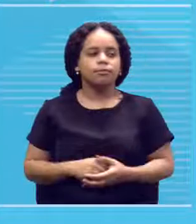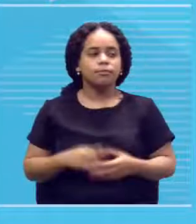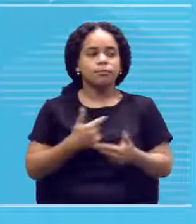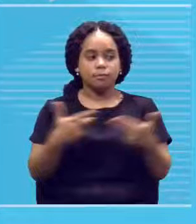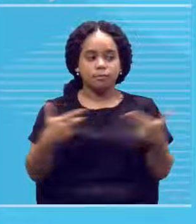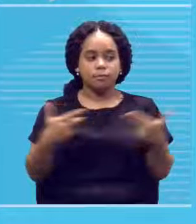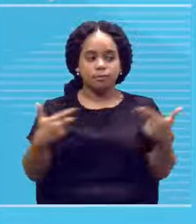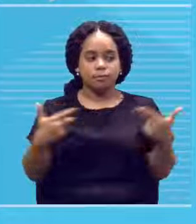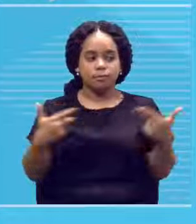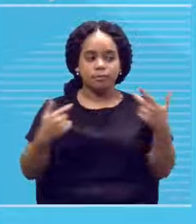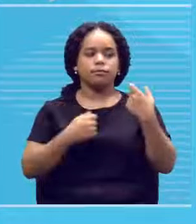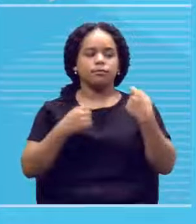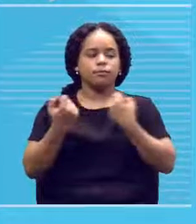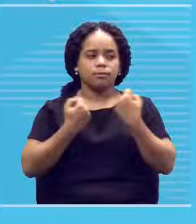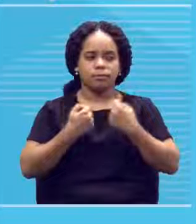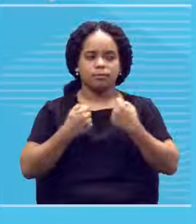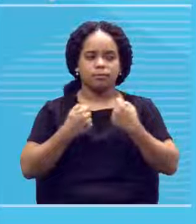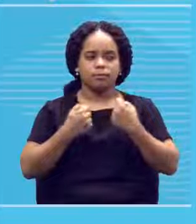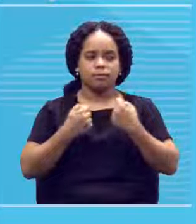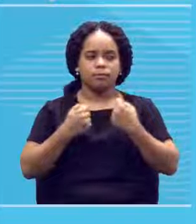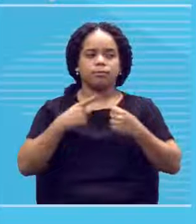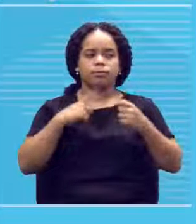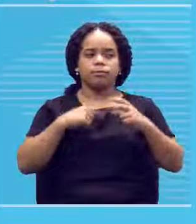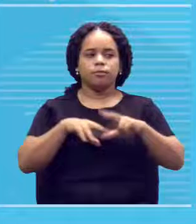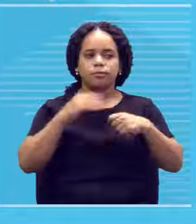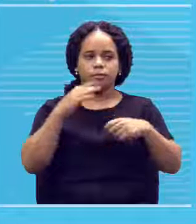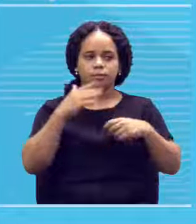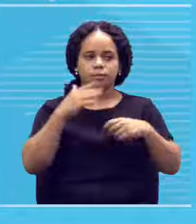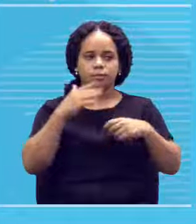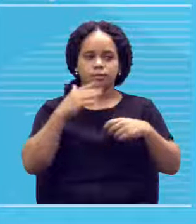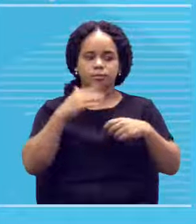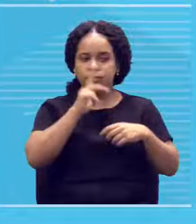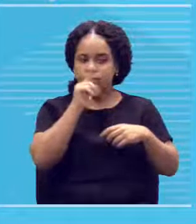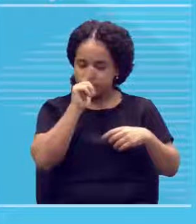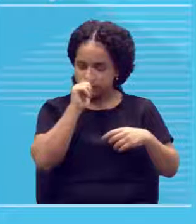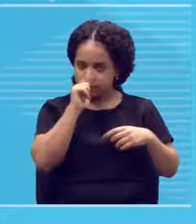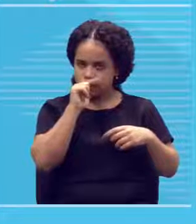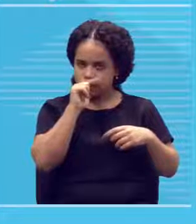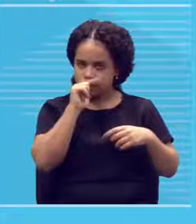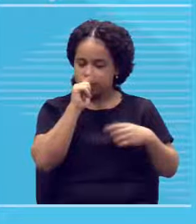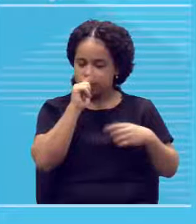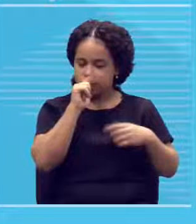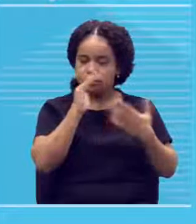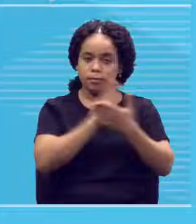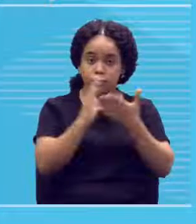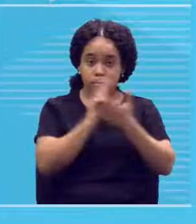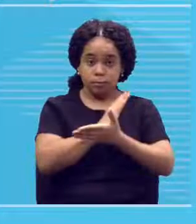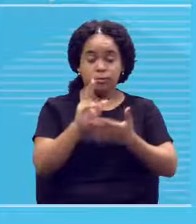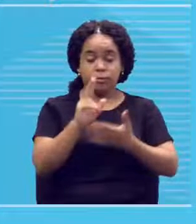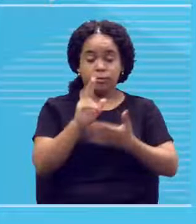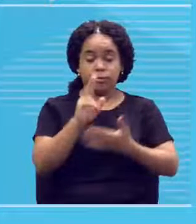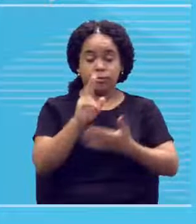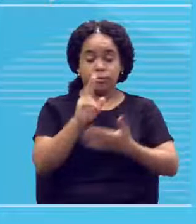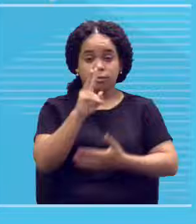Foram arrastados pela Correnteza em alguns veículos